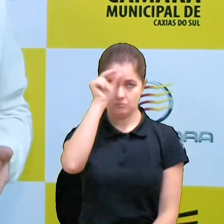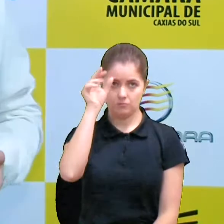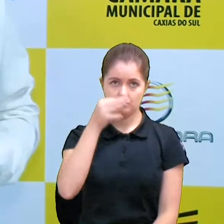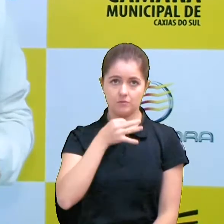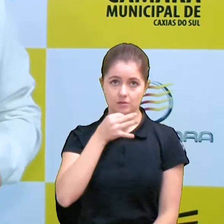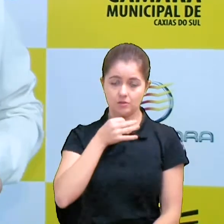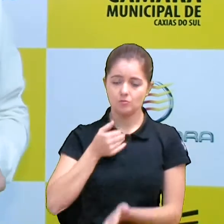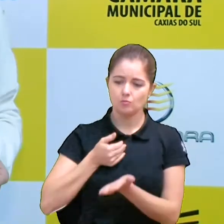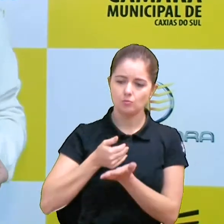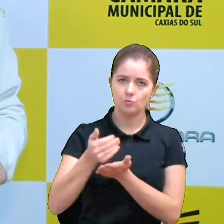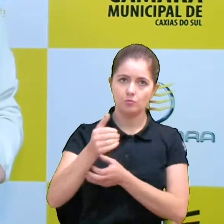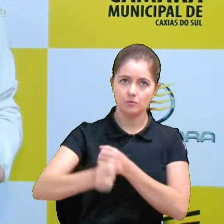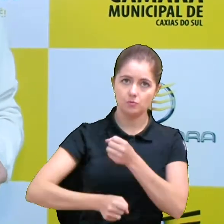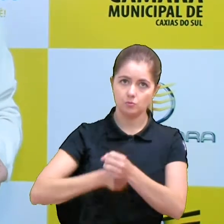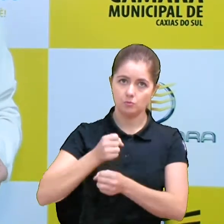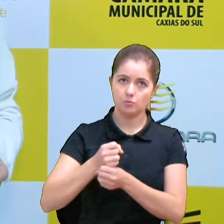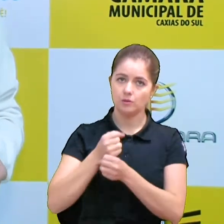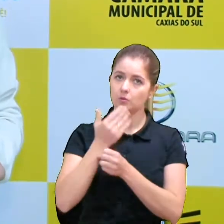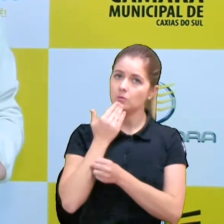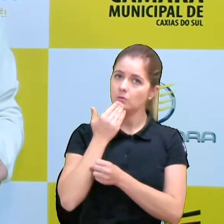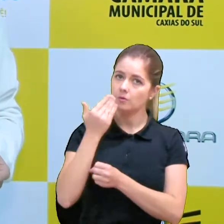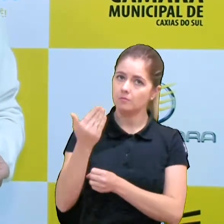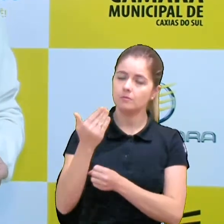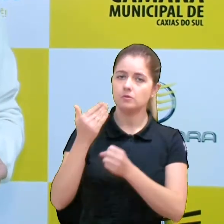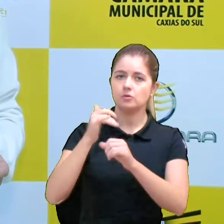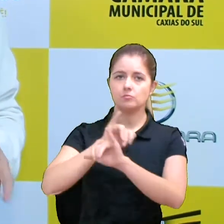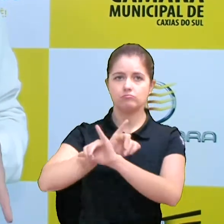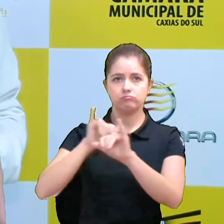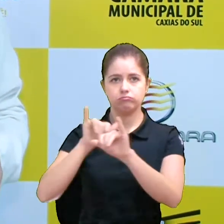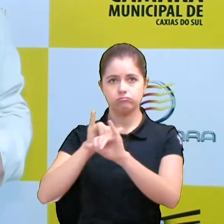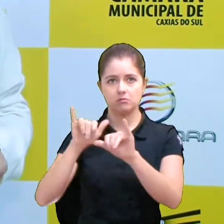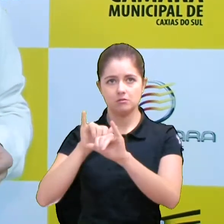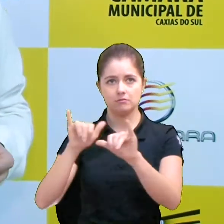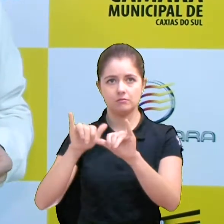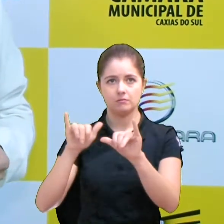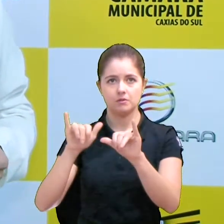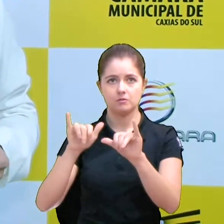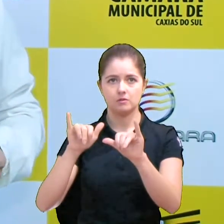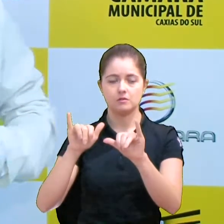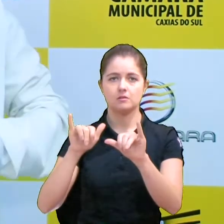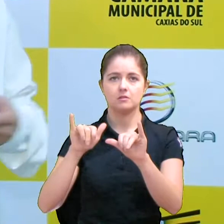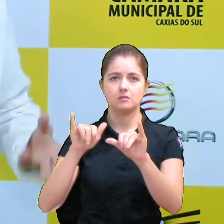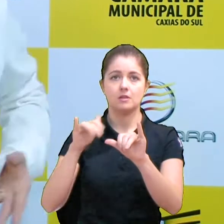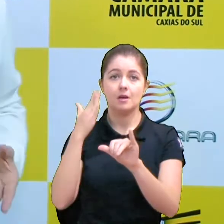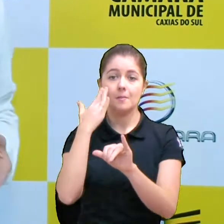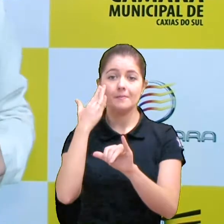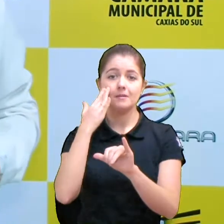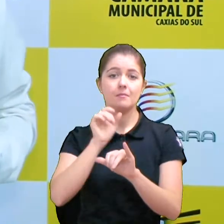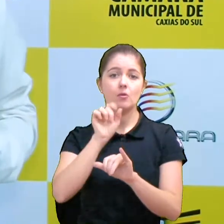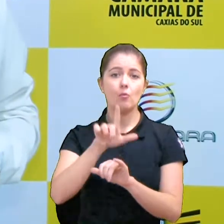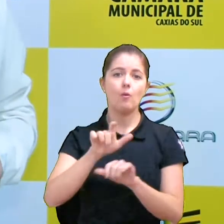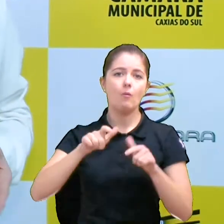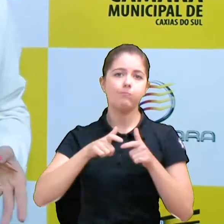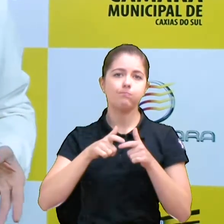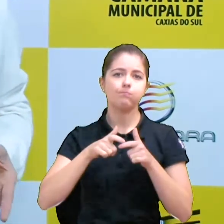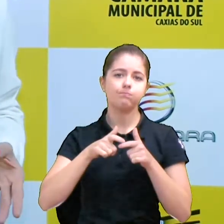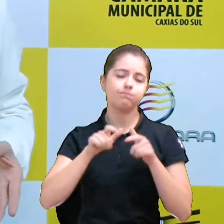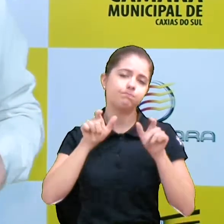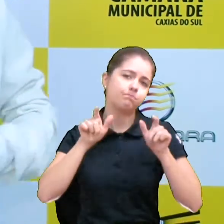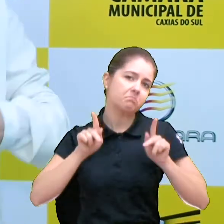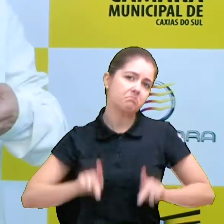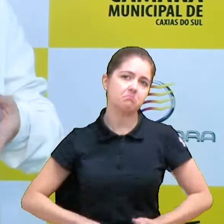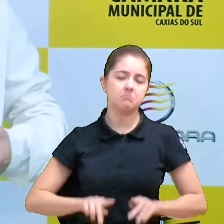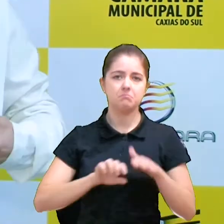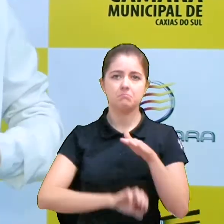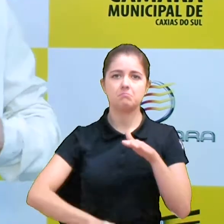comentou que fez um pedido de informações a respeito desses maiores devedores que estão,